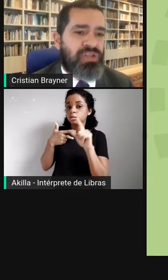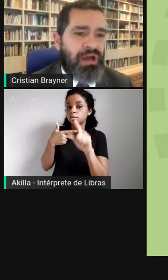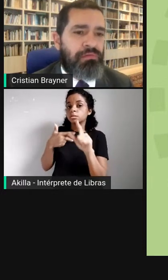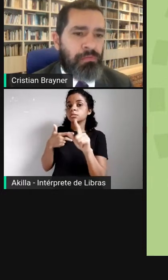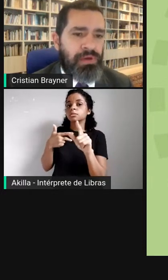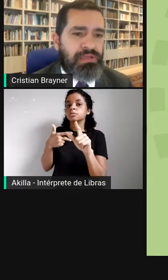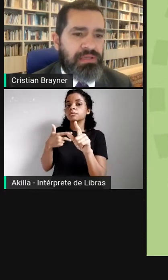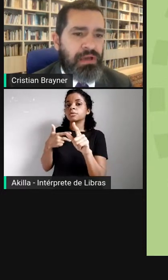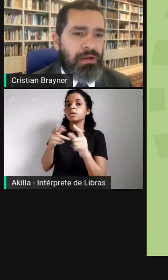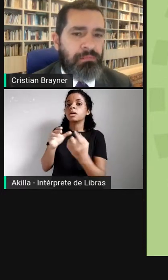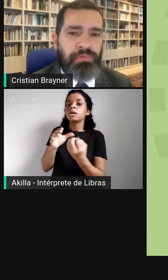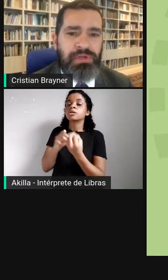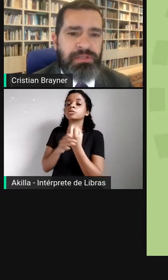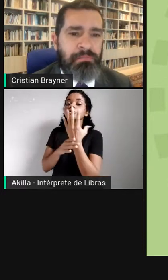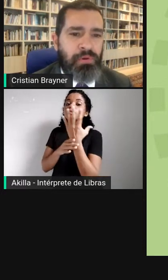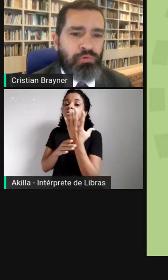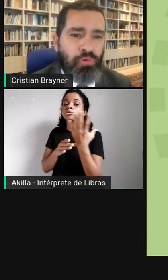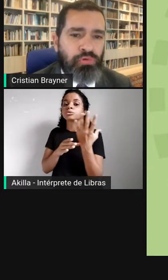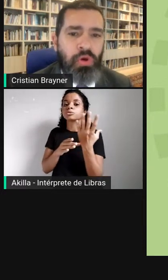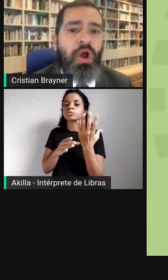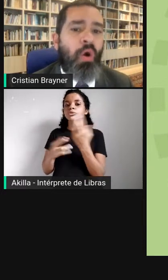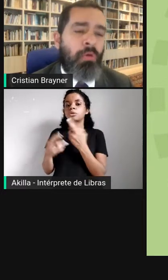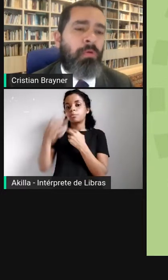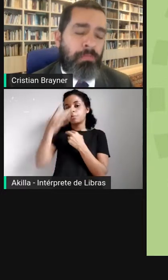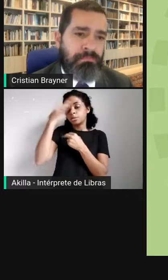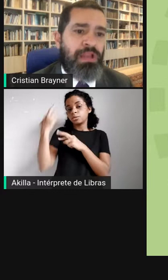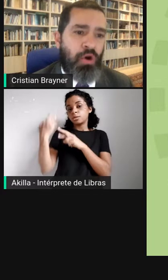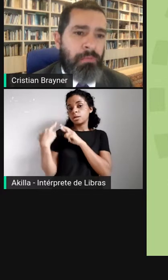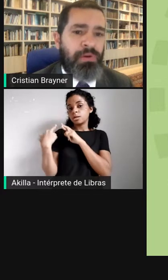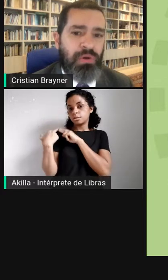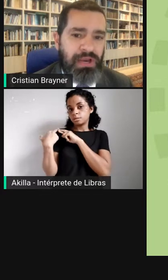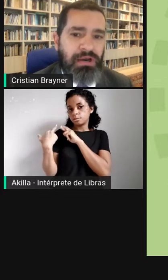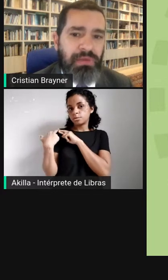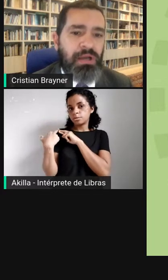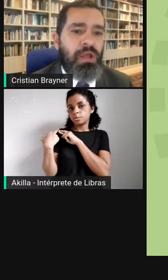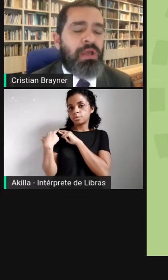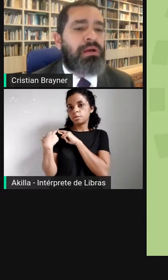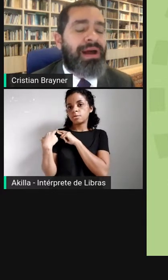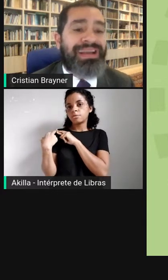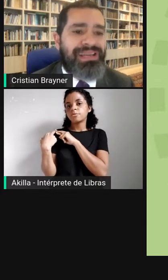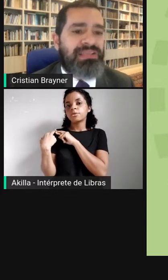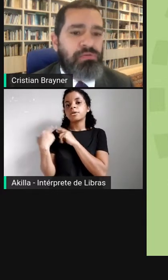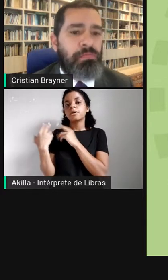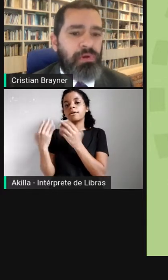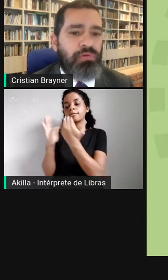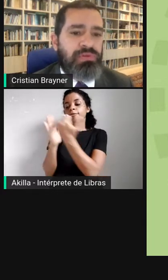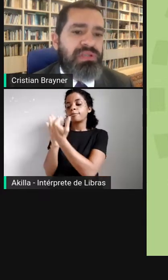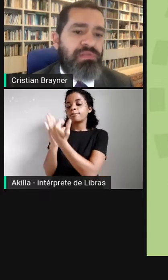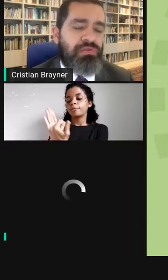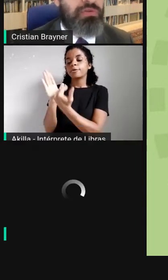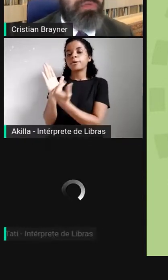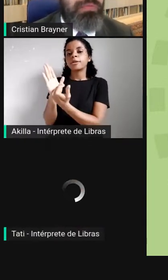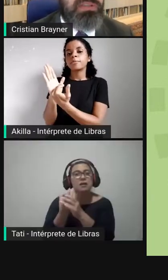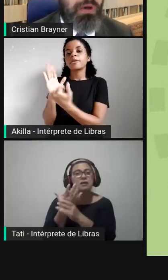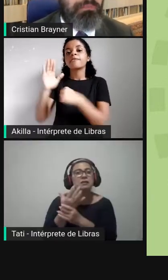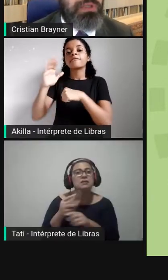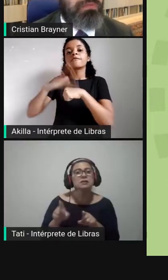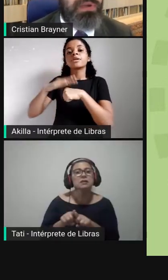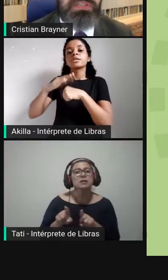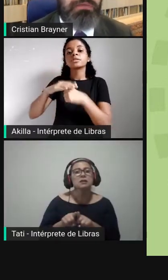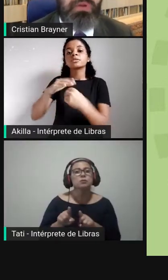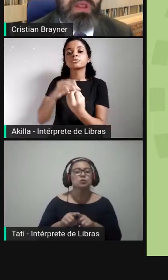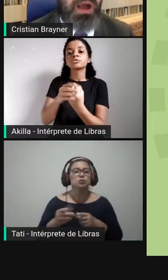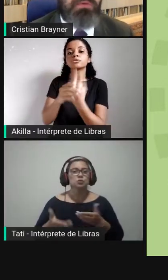responsável por esse produto, ou melhor, programa, a criação de produtos e serviços de informação.